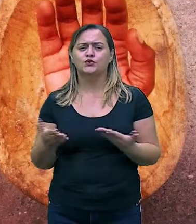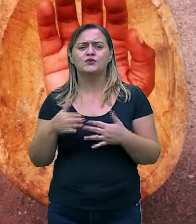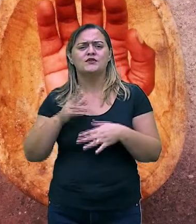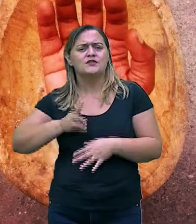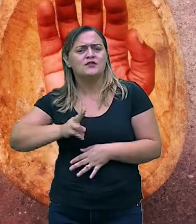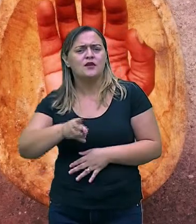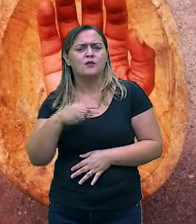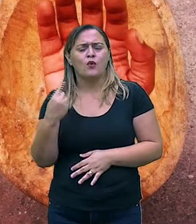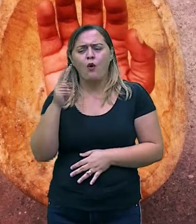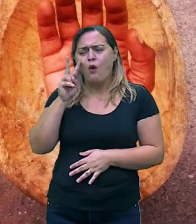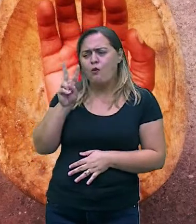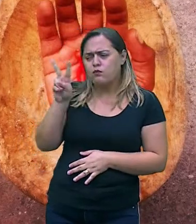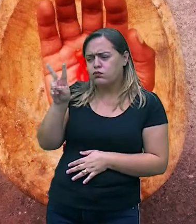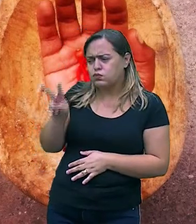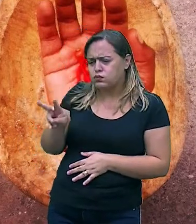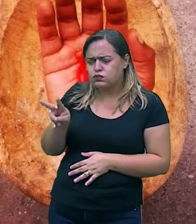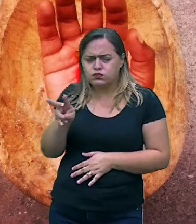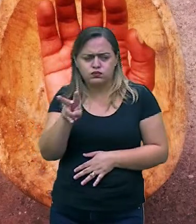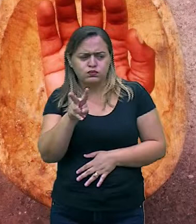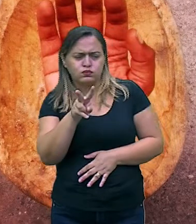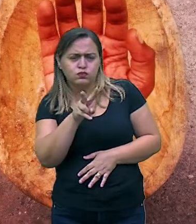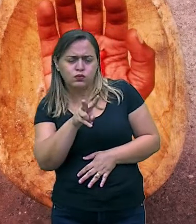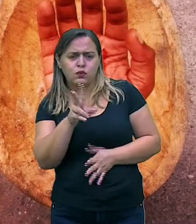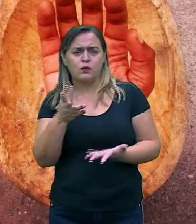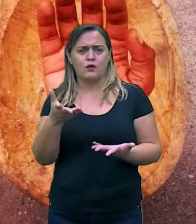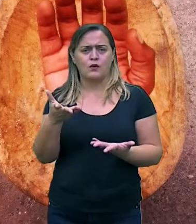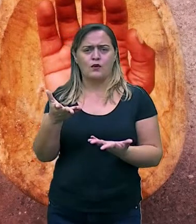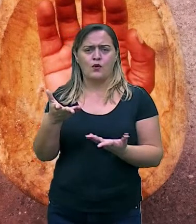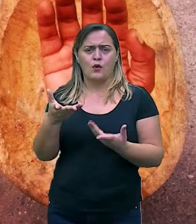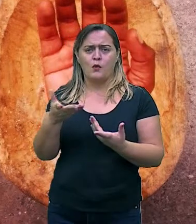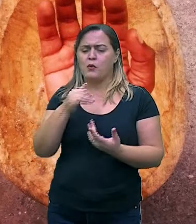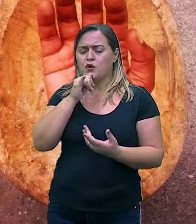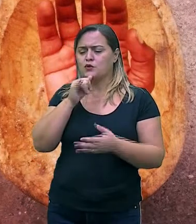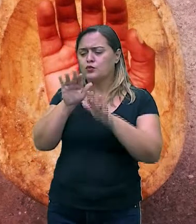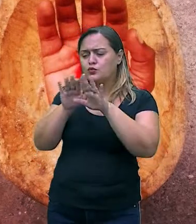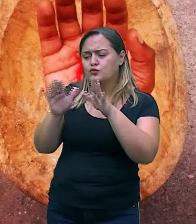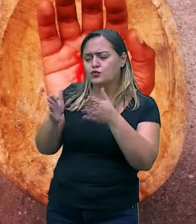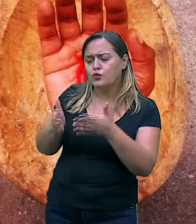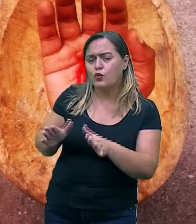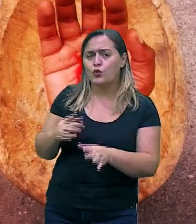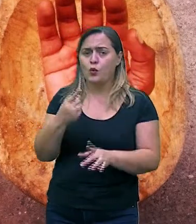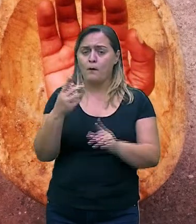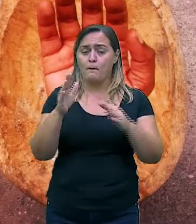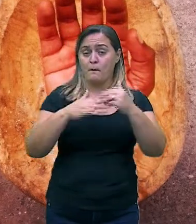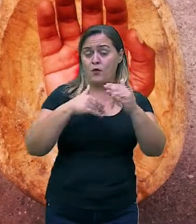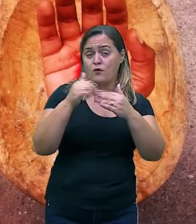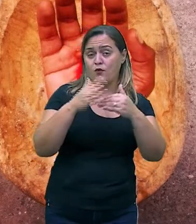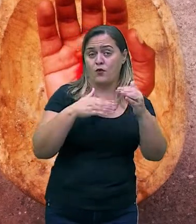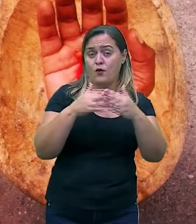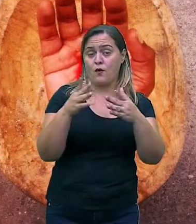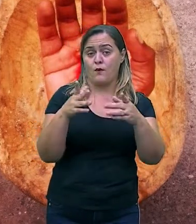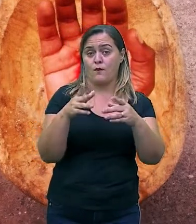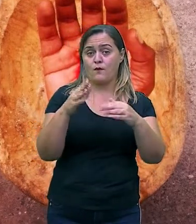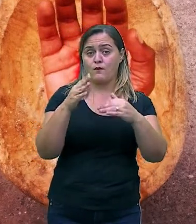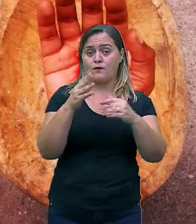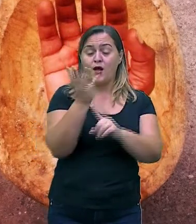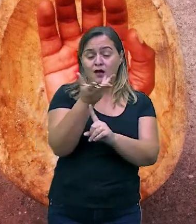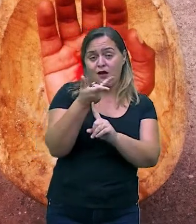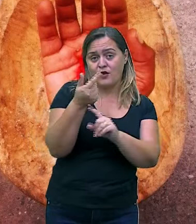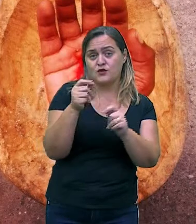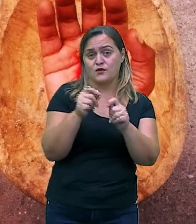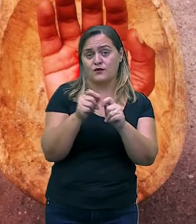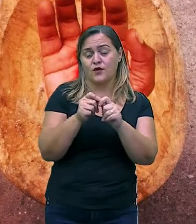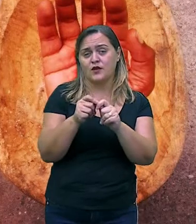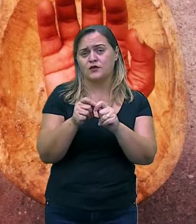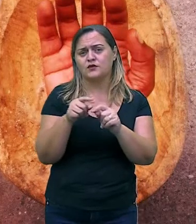uma escultura, para algo feito por algum artista, esteja exposto ou não, você vai parar, você vai